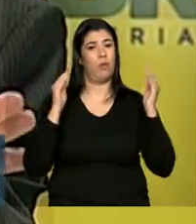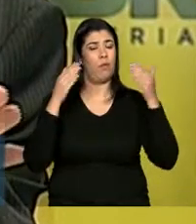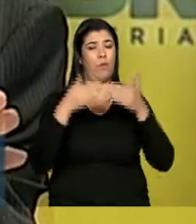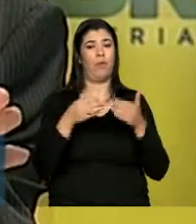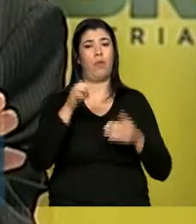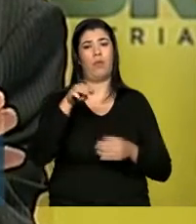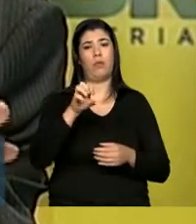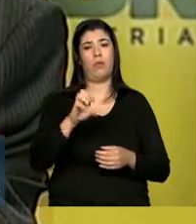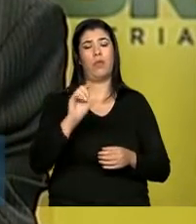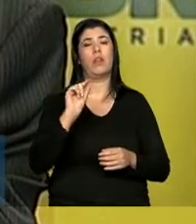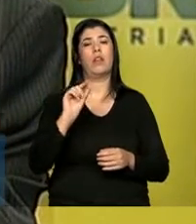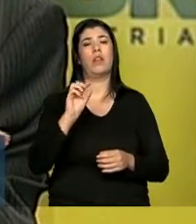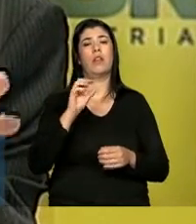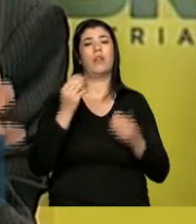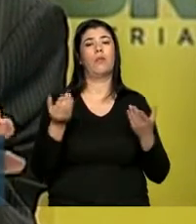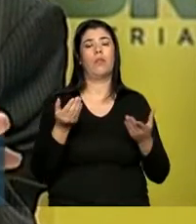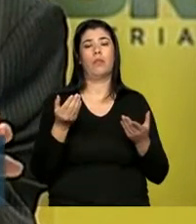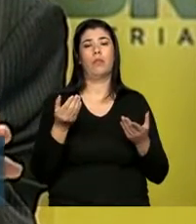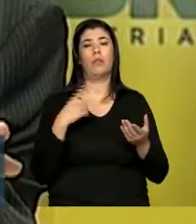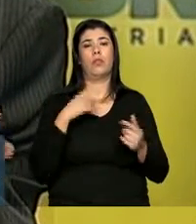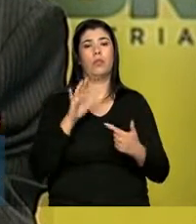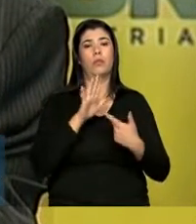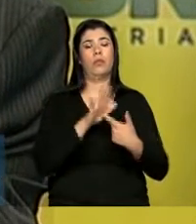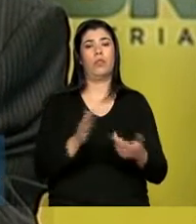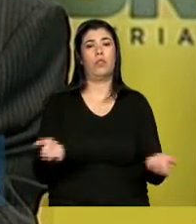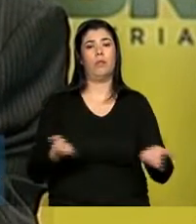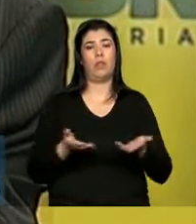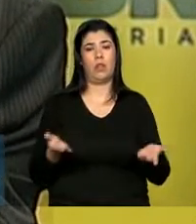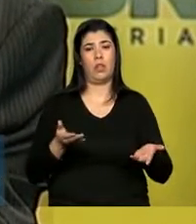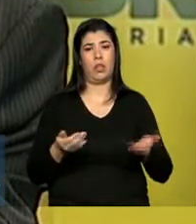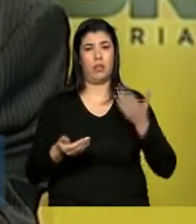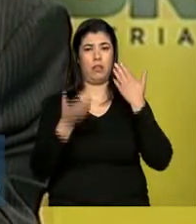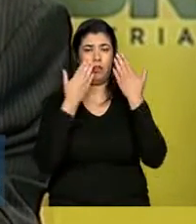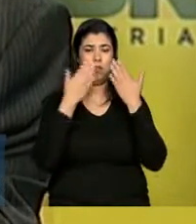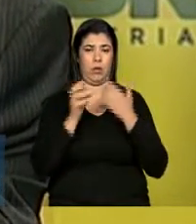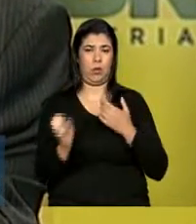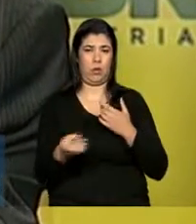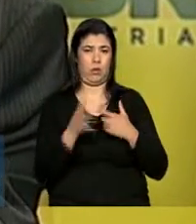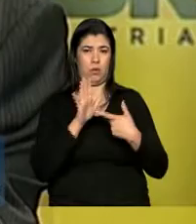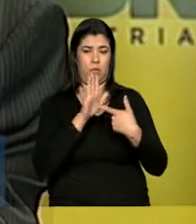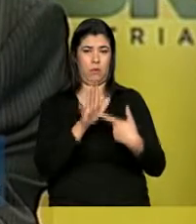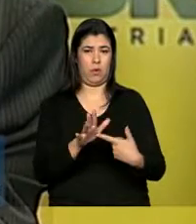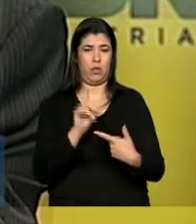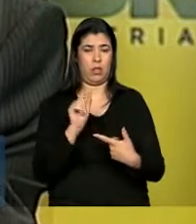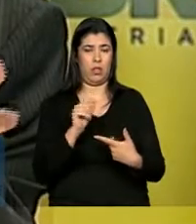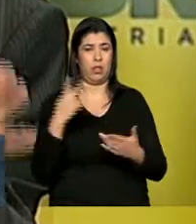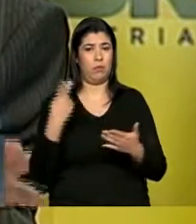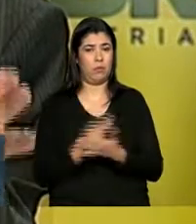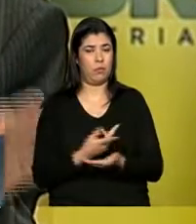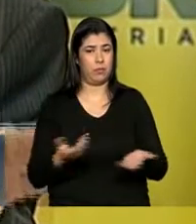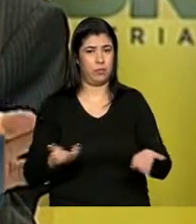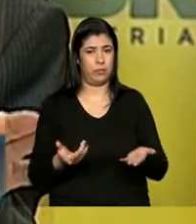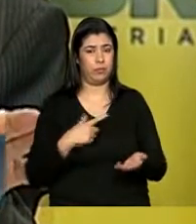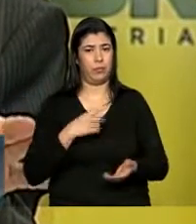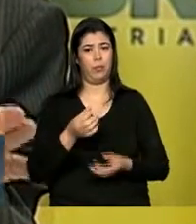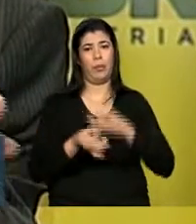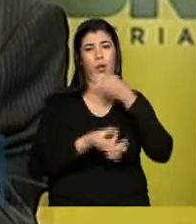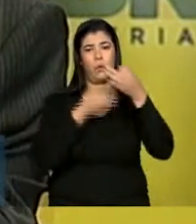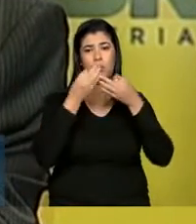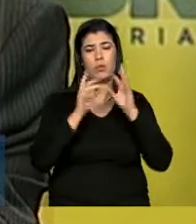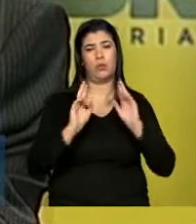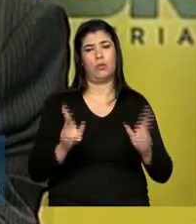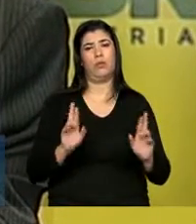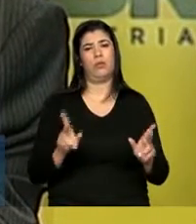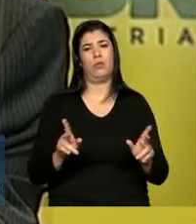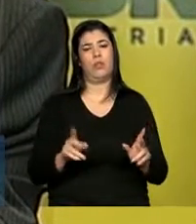O foco do MEC não é esse. O que nós estamos apontando aqui, né, fazendo uma novidade, é apontando o fenômeno. As soluções serão outras.